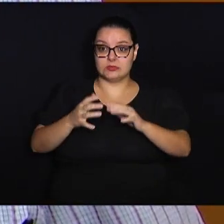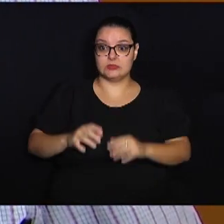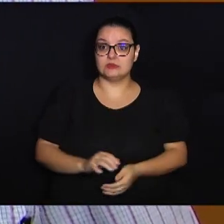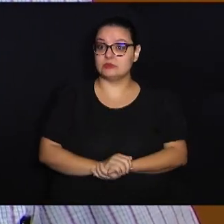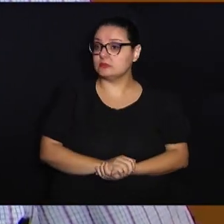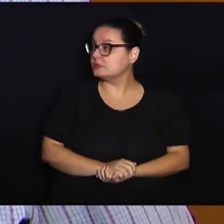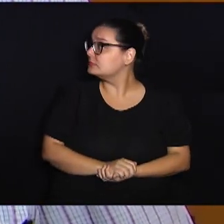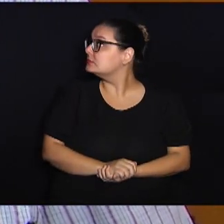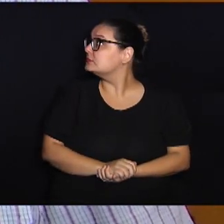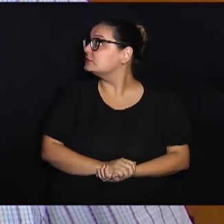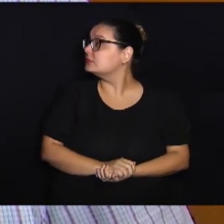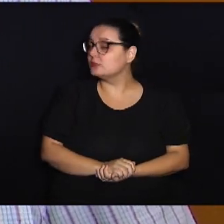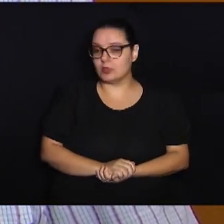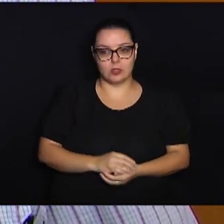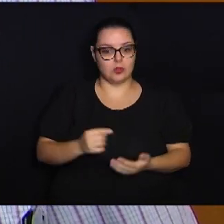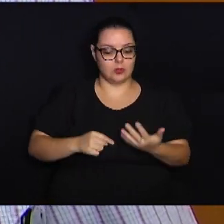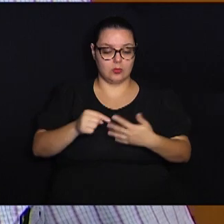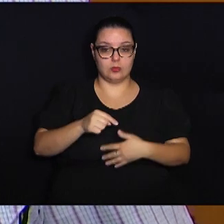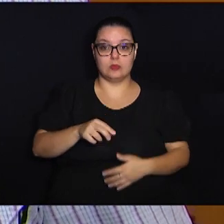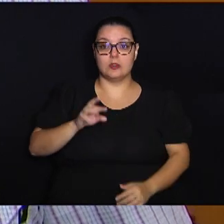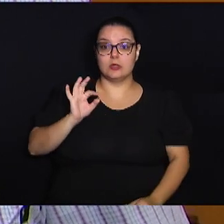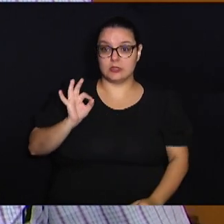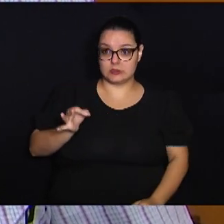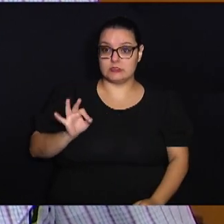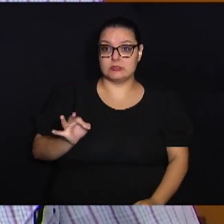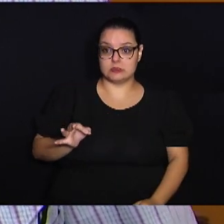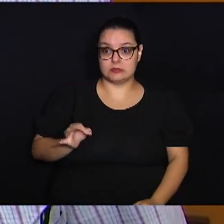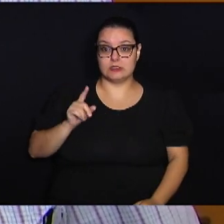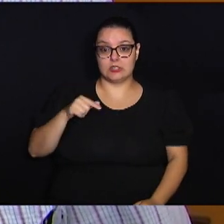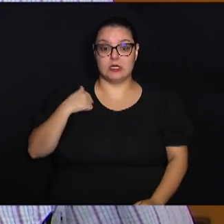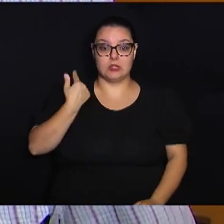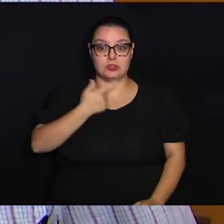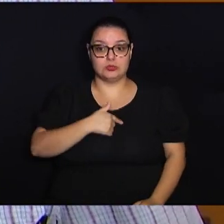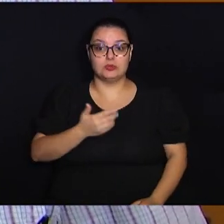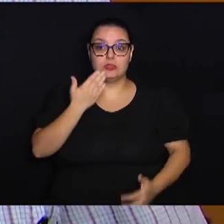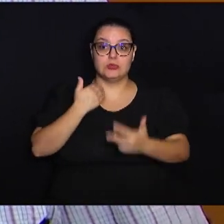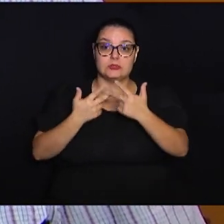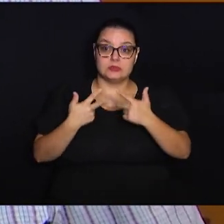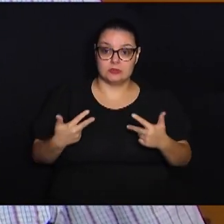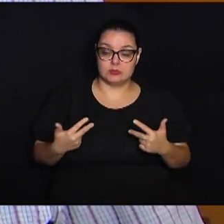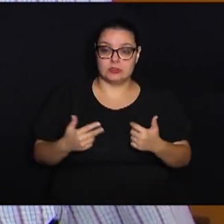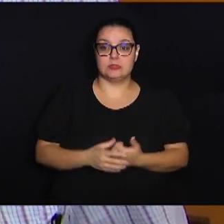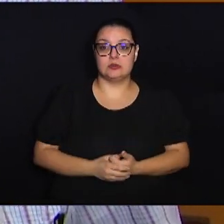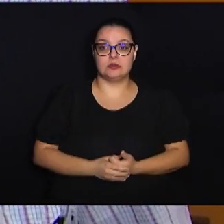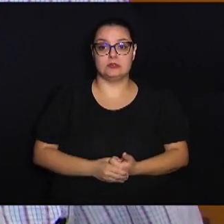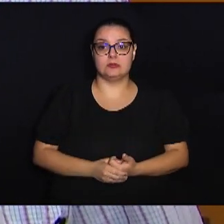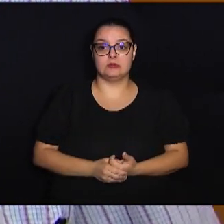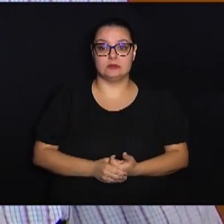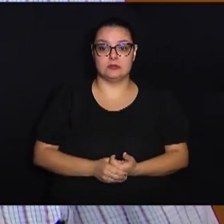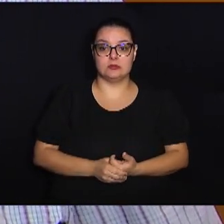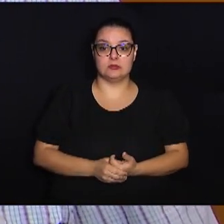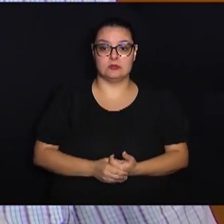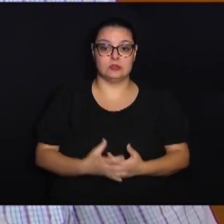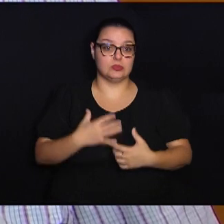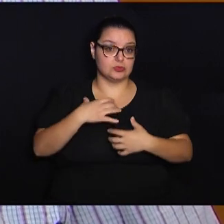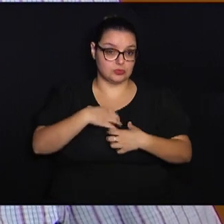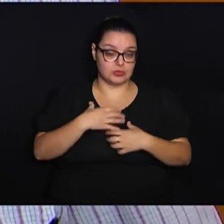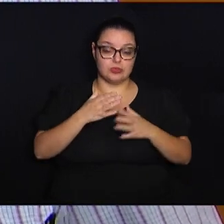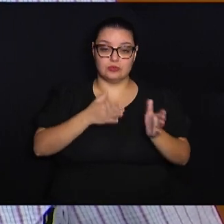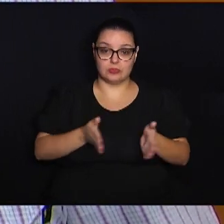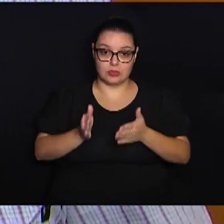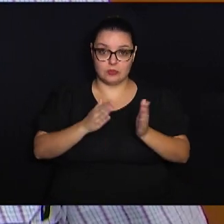Estados Unidos, e são de periferia, né, em todas as cidades, e que tem a rima dos protestos, que